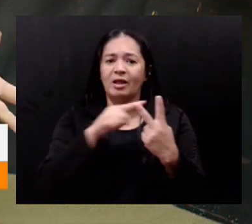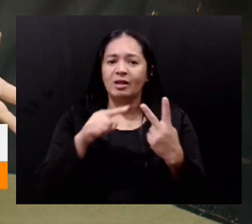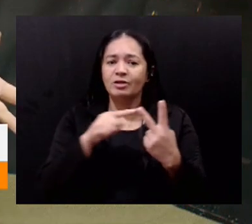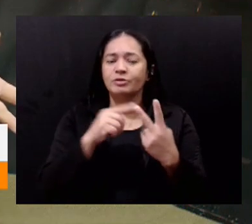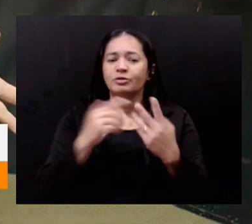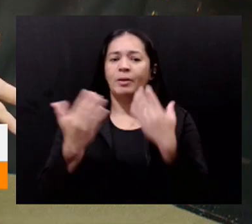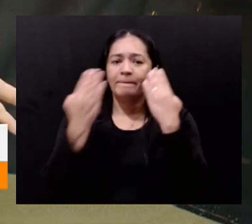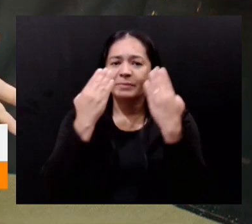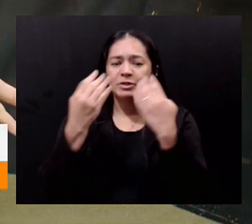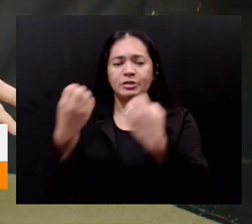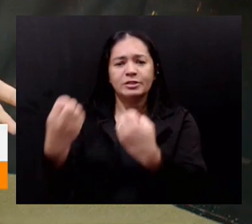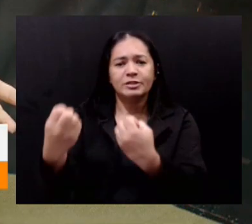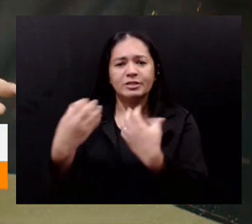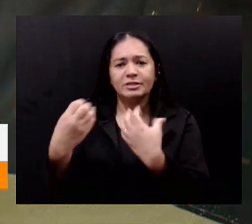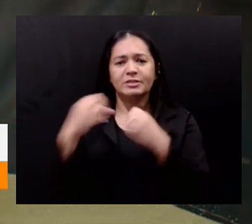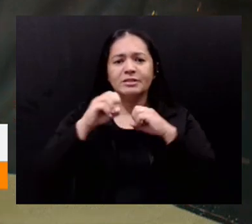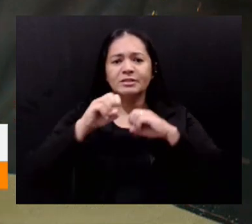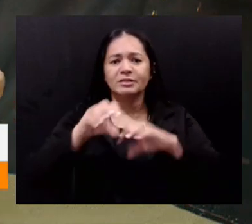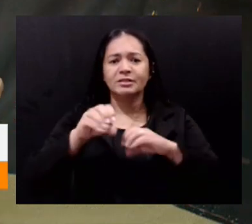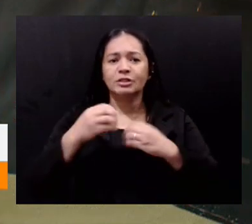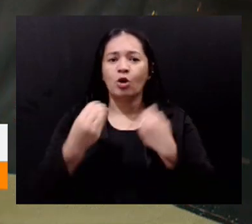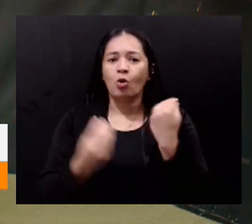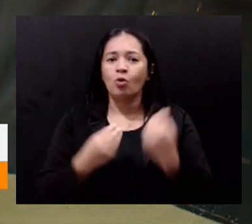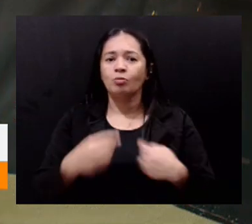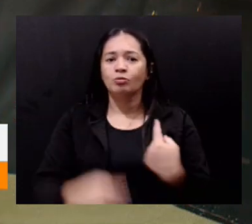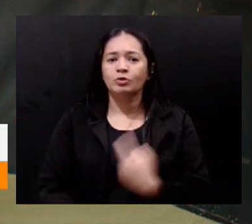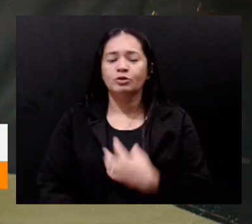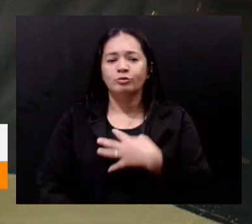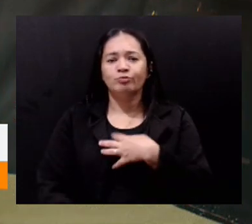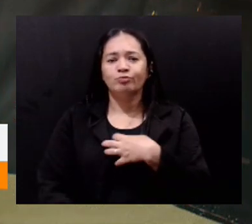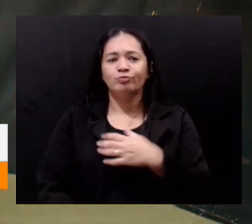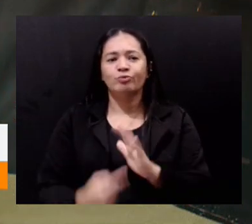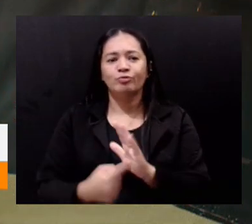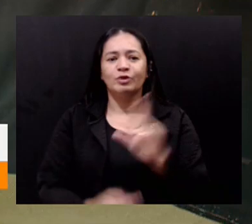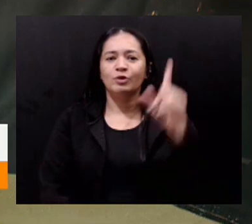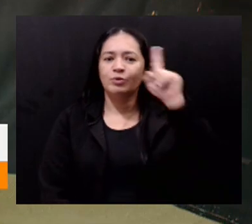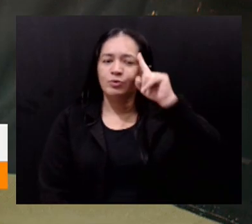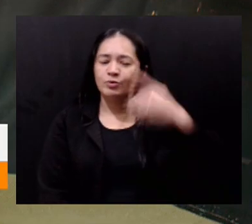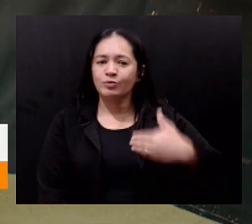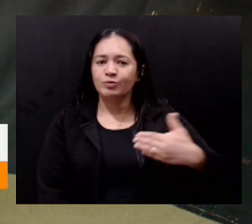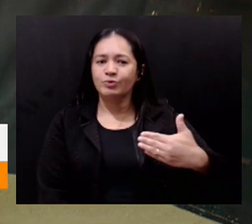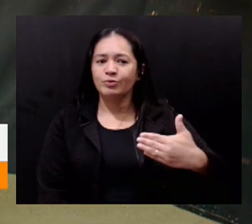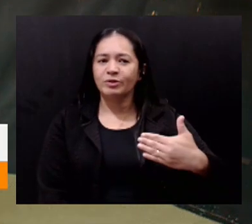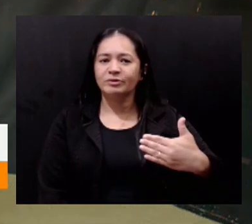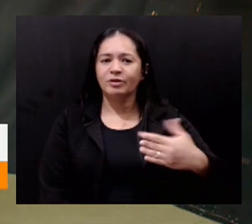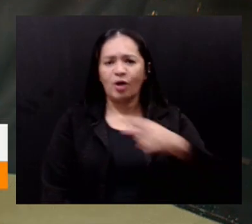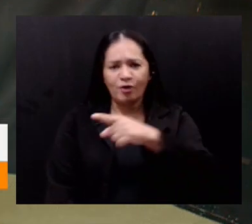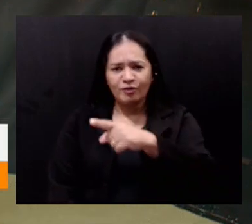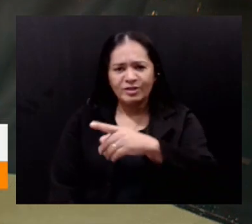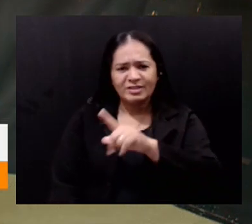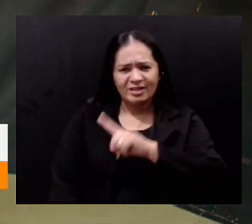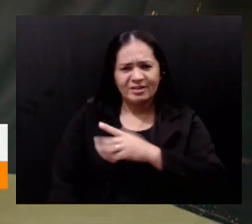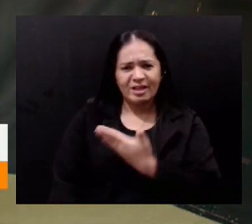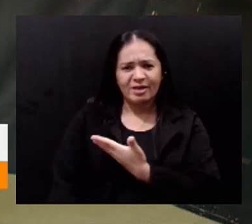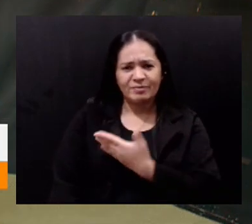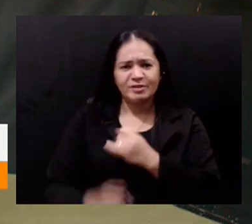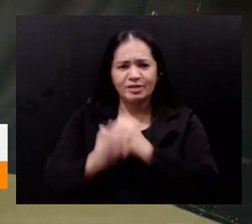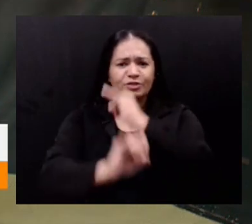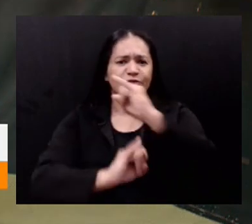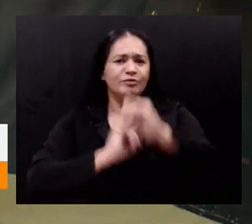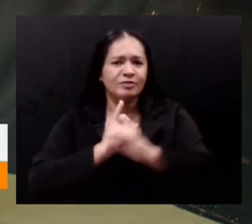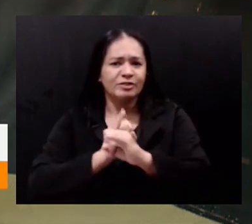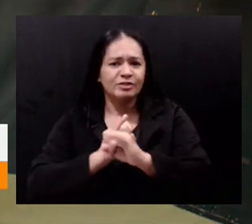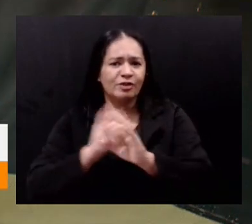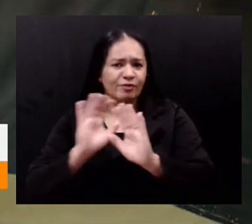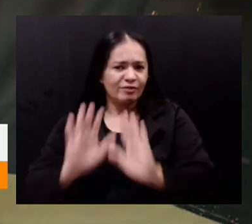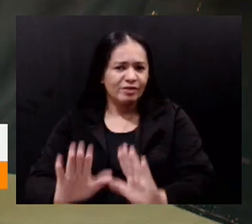se comportar no nosso dia a dia em relação a amizades, né? Você tem muita amizade virtual? Você fica, você prefere no